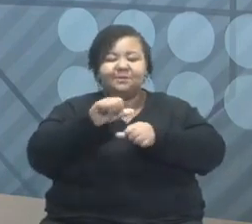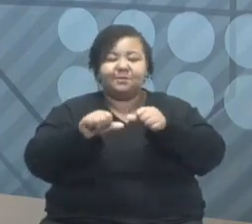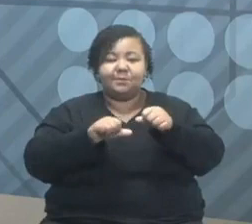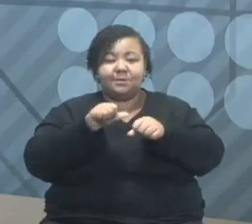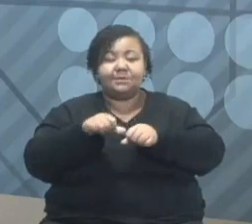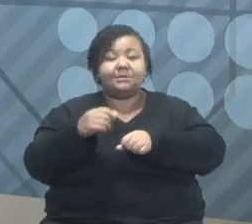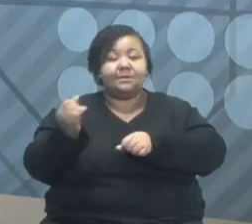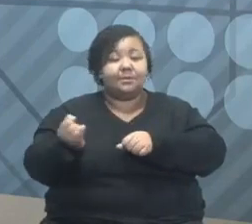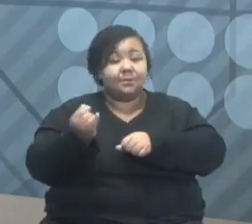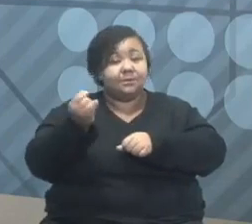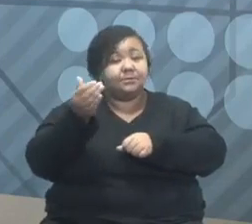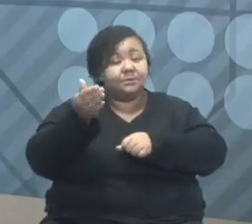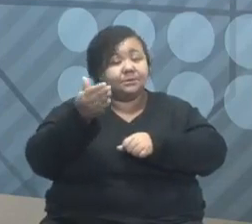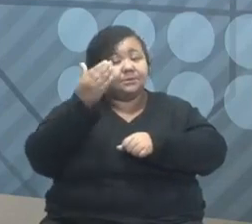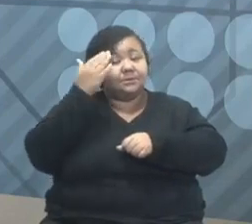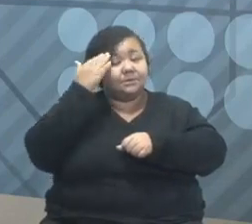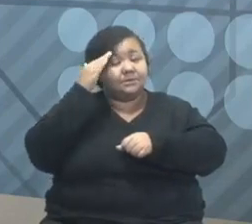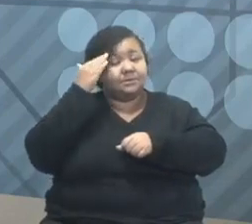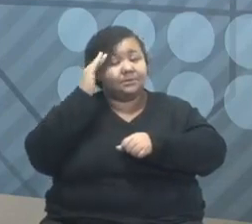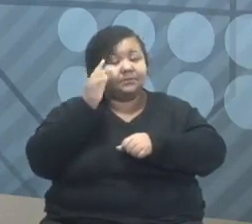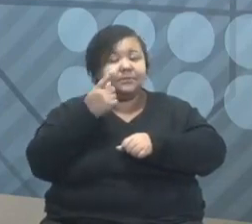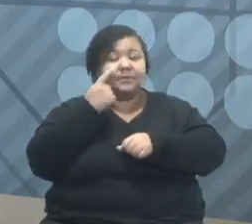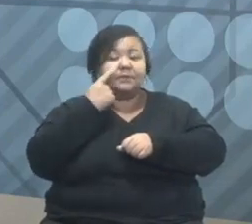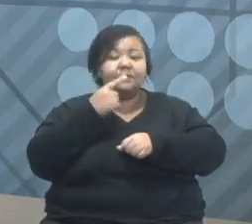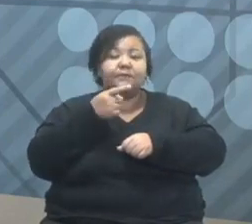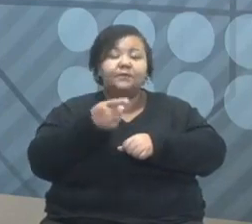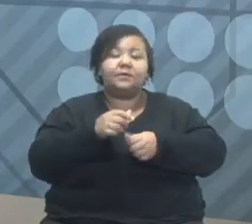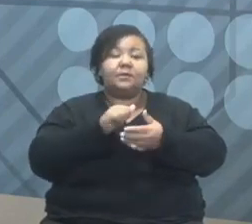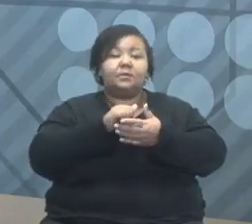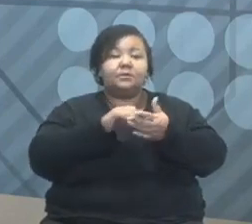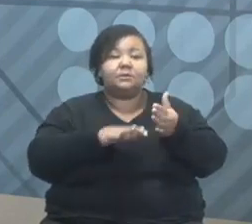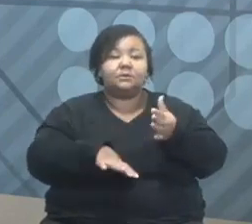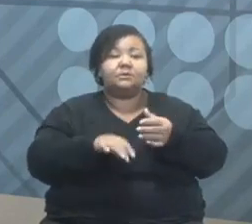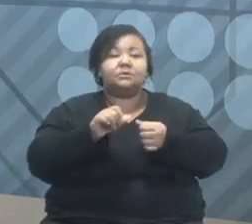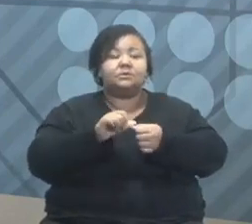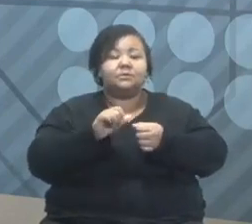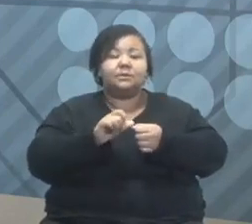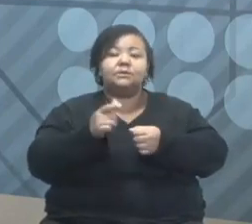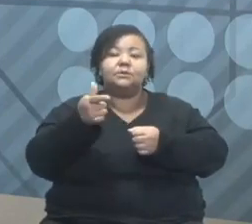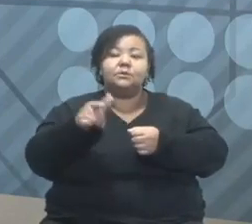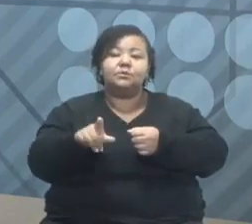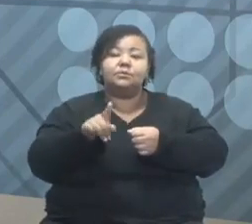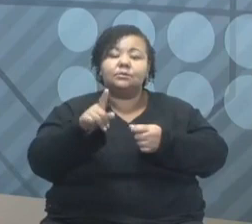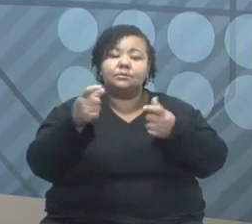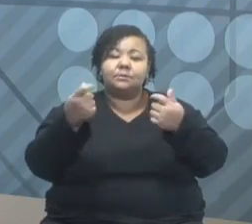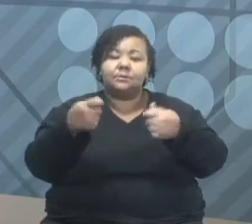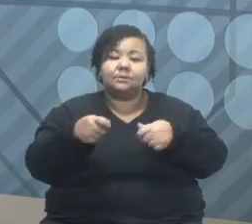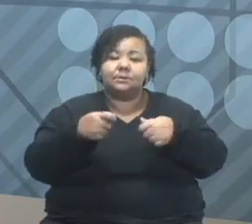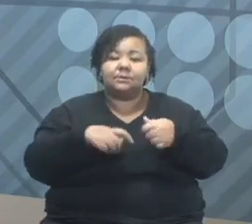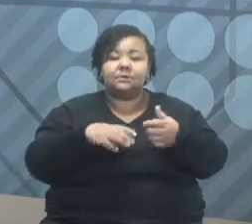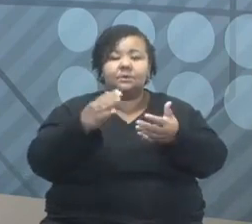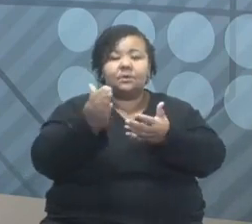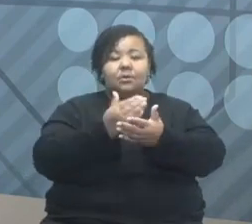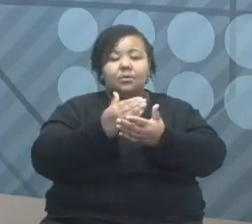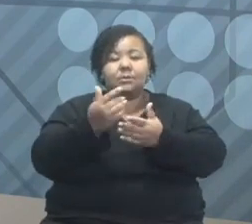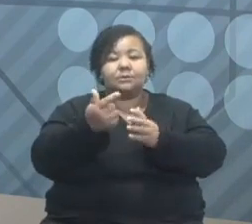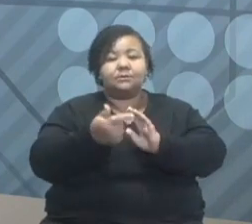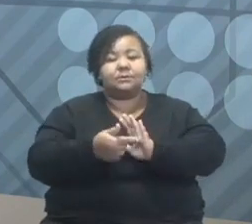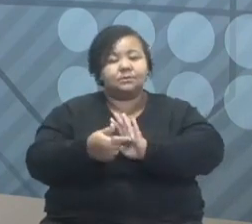Então, é importante que você saiba disso, verifique dos exercícios, refaça, se for necessário, algumas situações apresentadas a